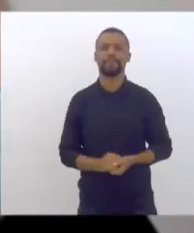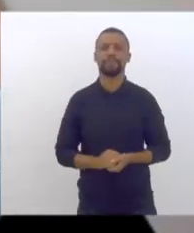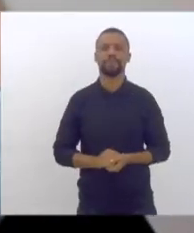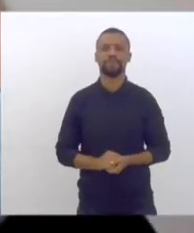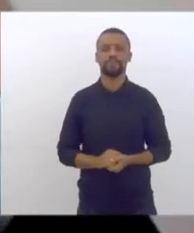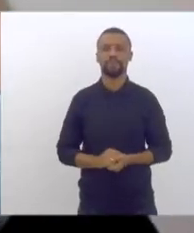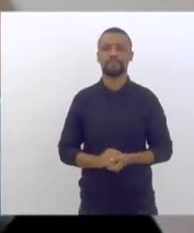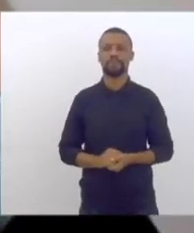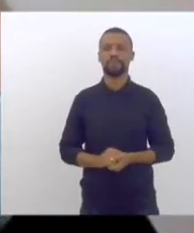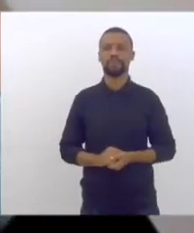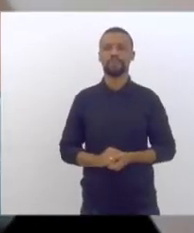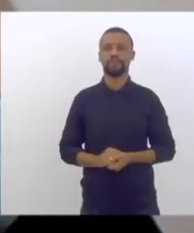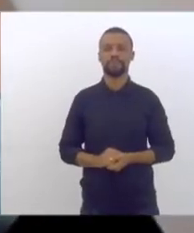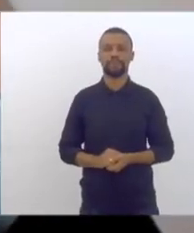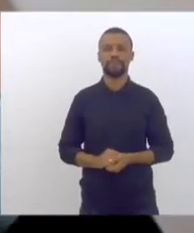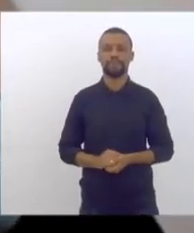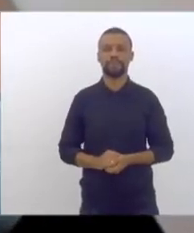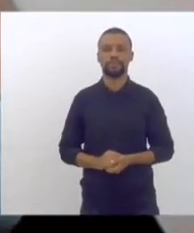O